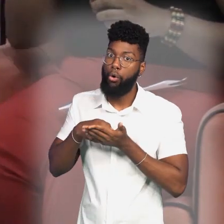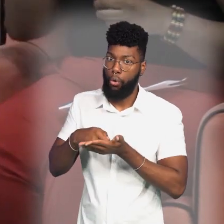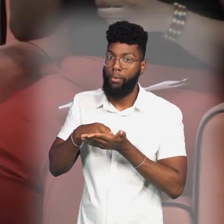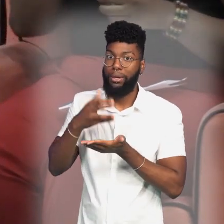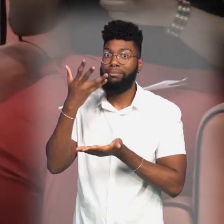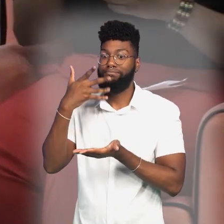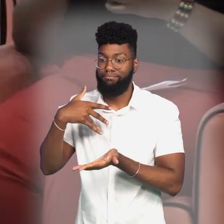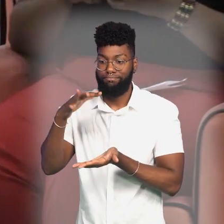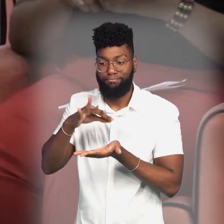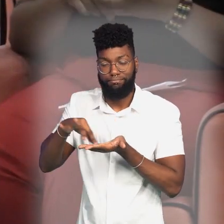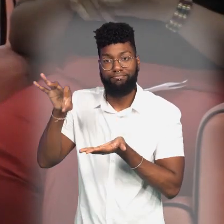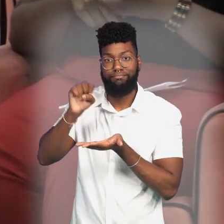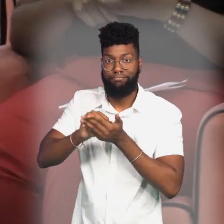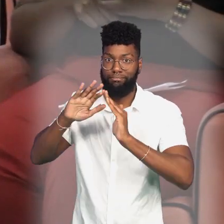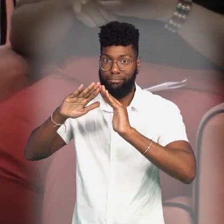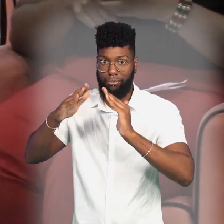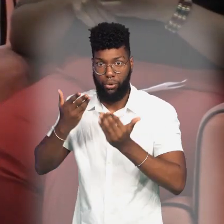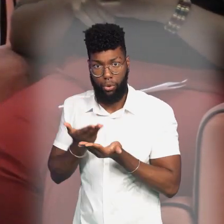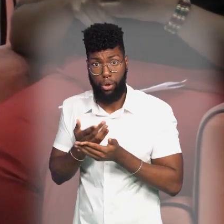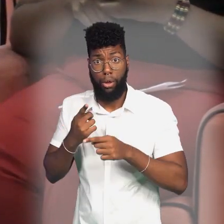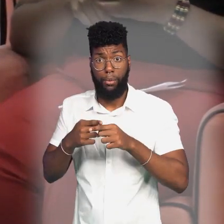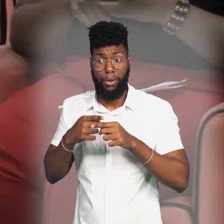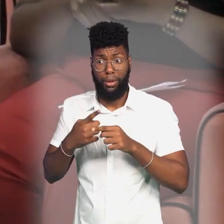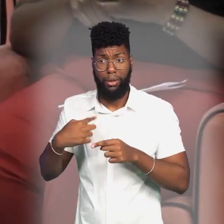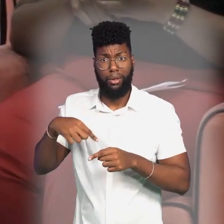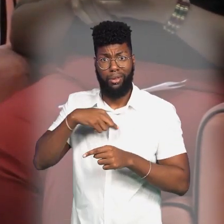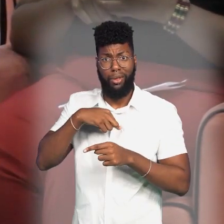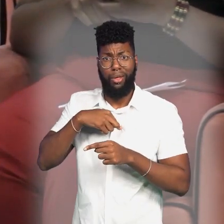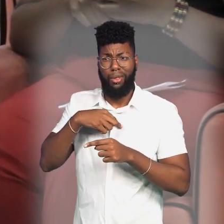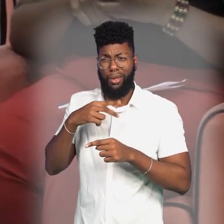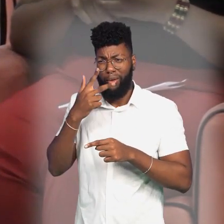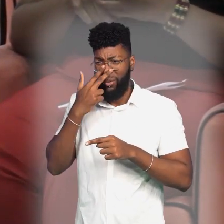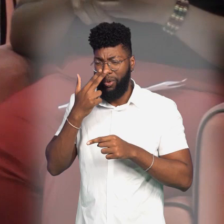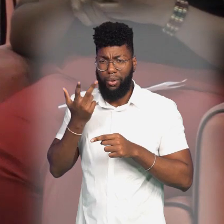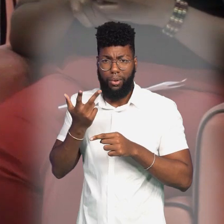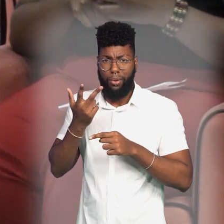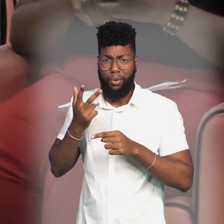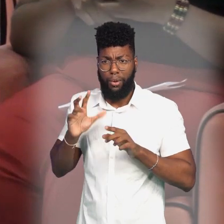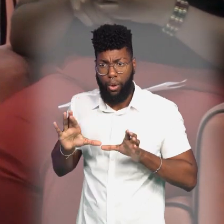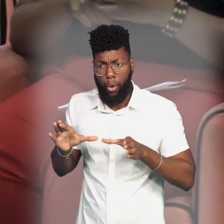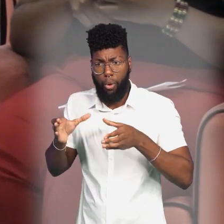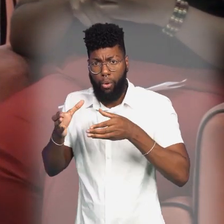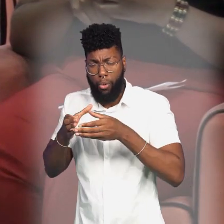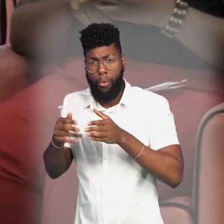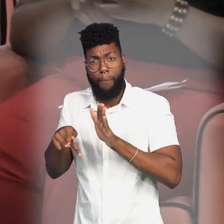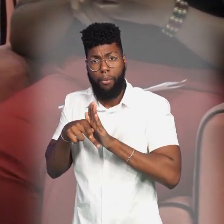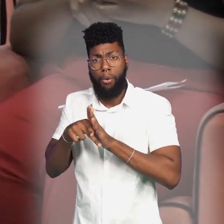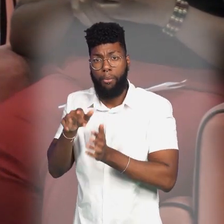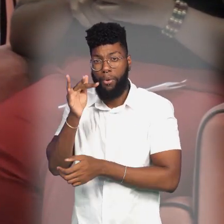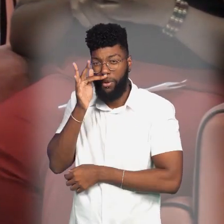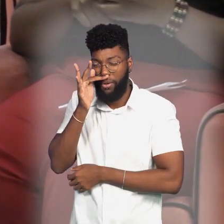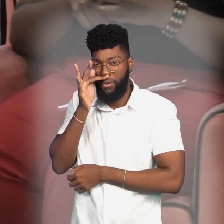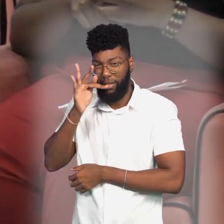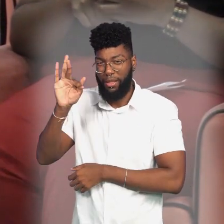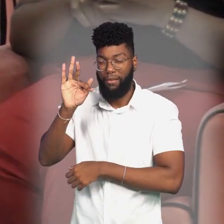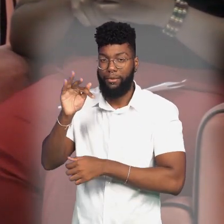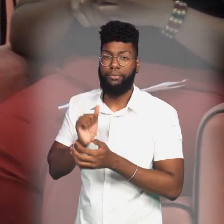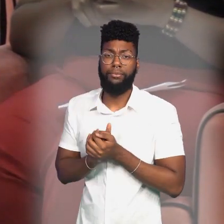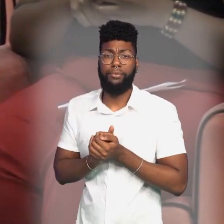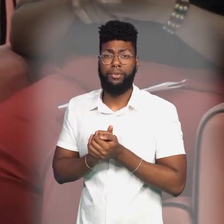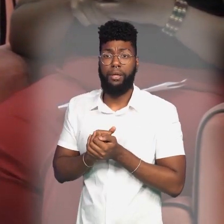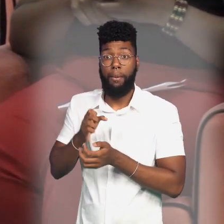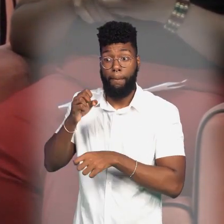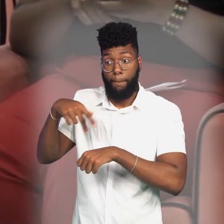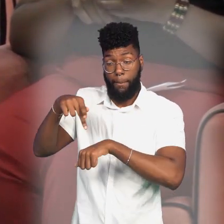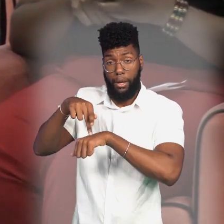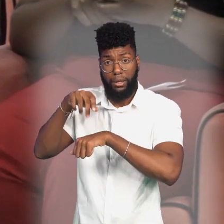escola, porque nós somos uma colônia francesa. Aliás, o Senegal foi descoberto quase ao mesmo tempo que o Brasil, em